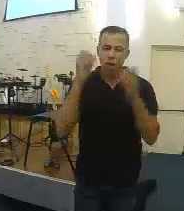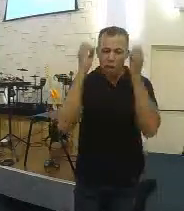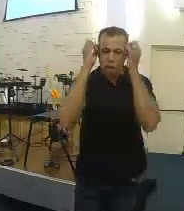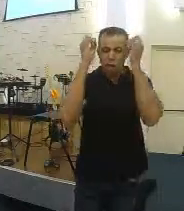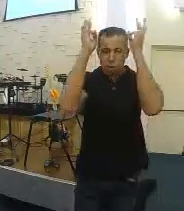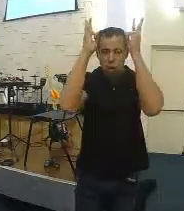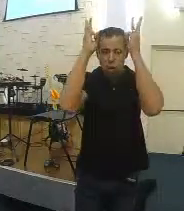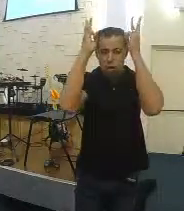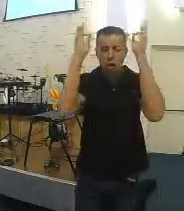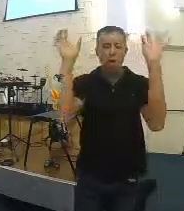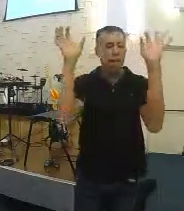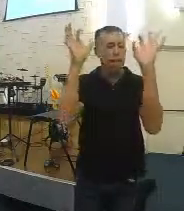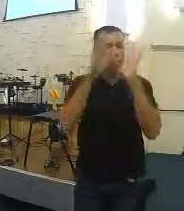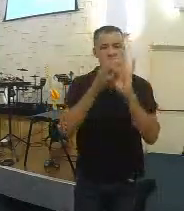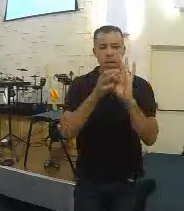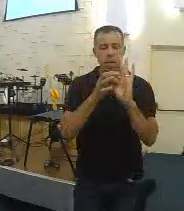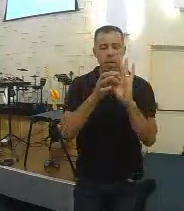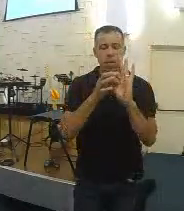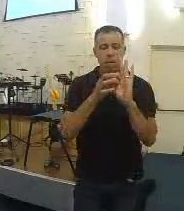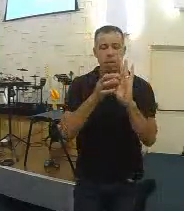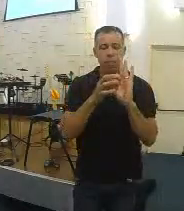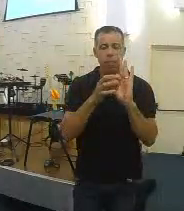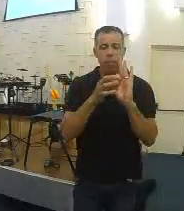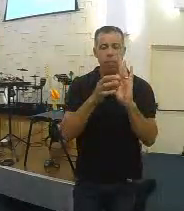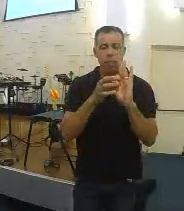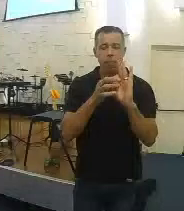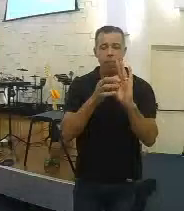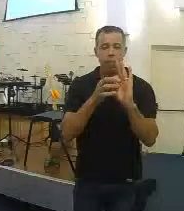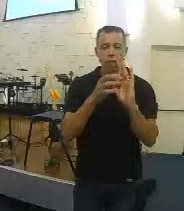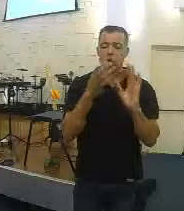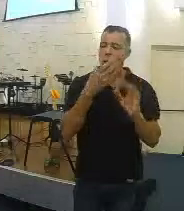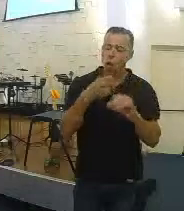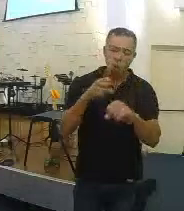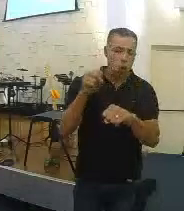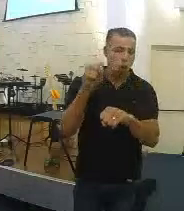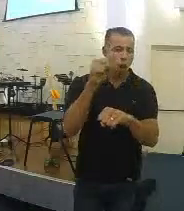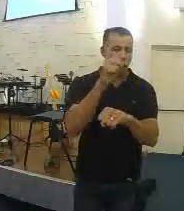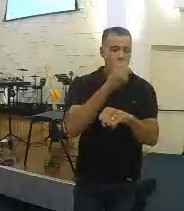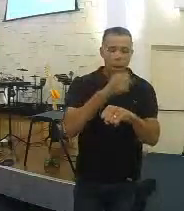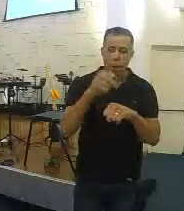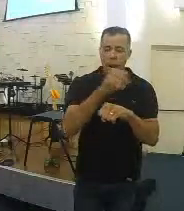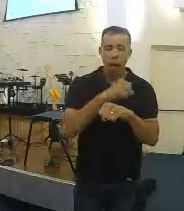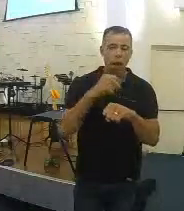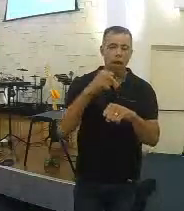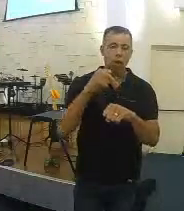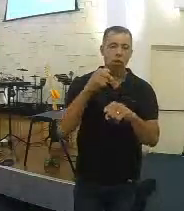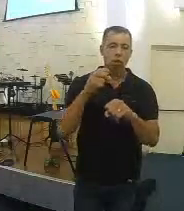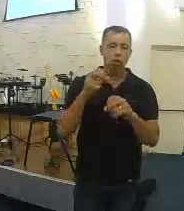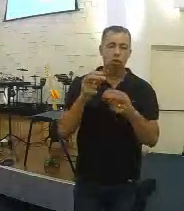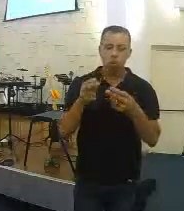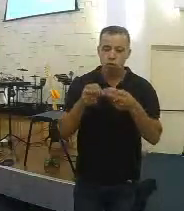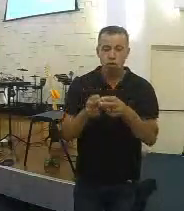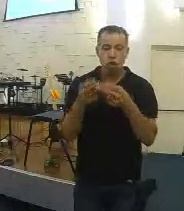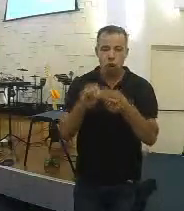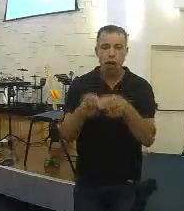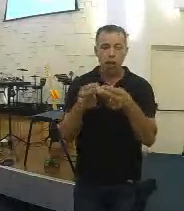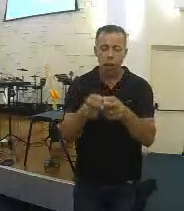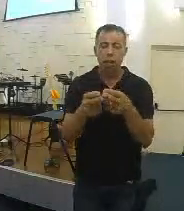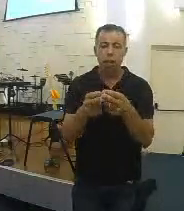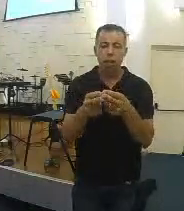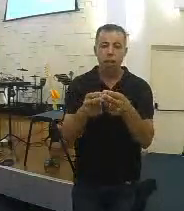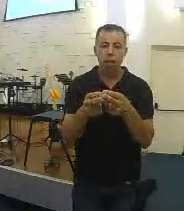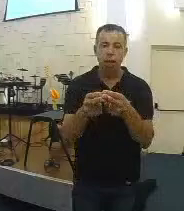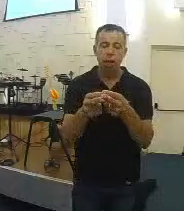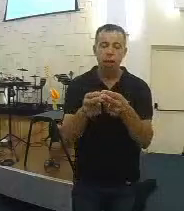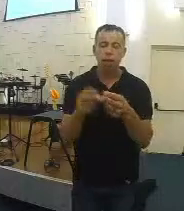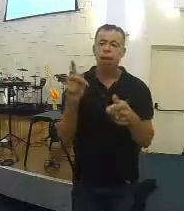alianças do Senhor como foi em Abraão, como foi em Noé, como foi em